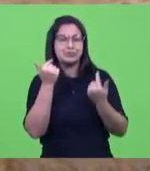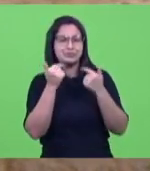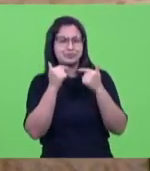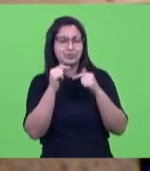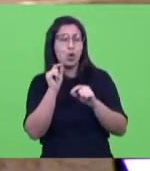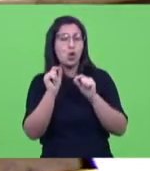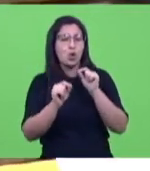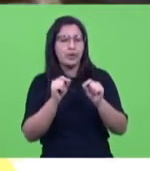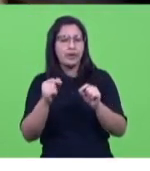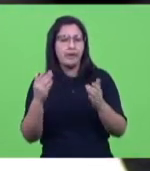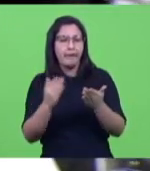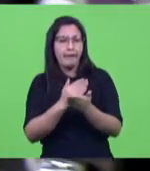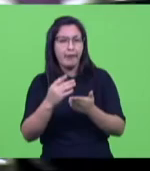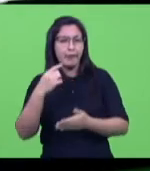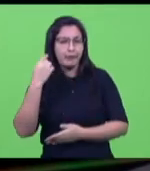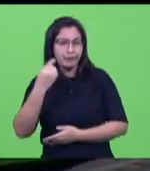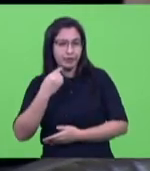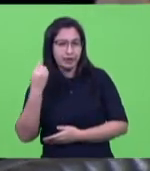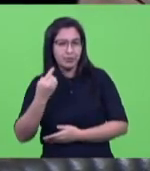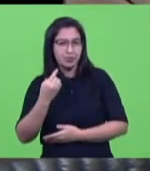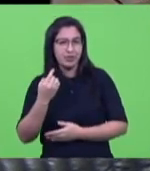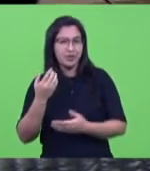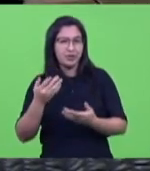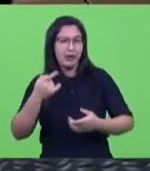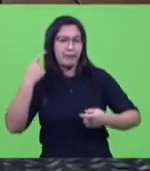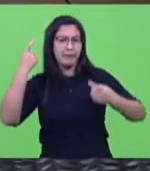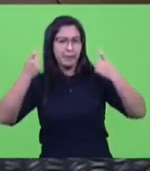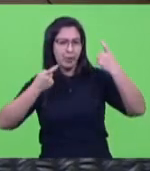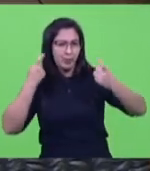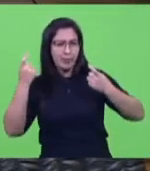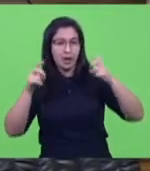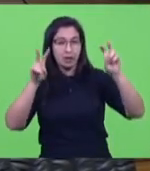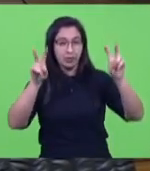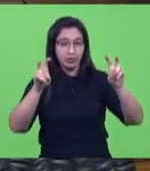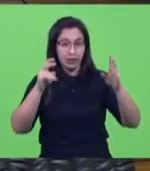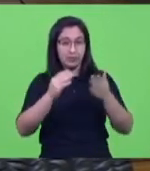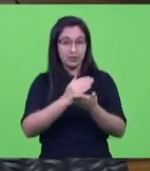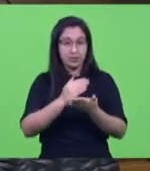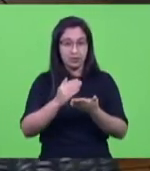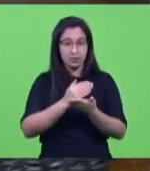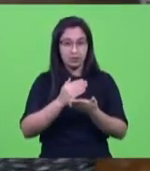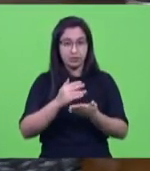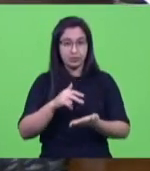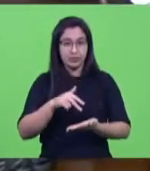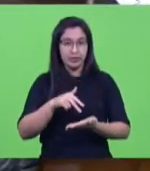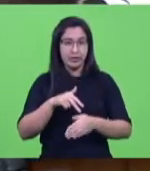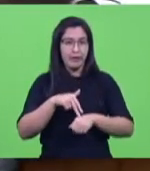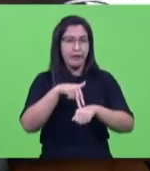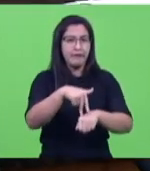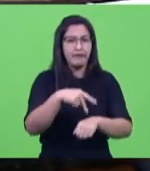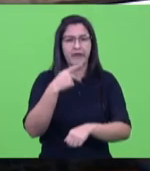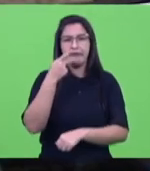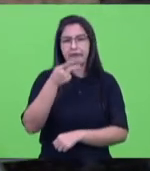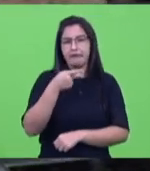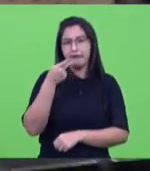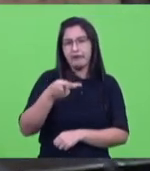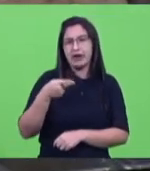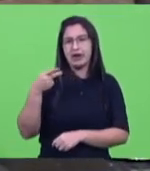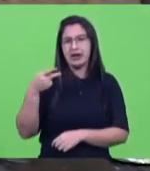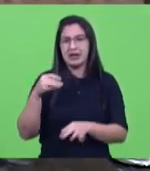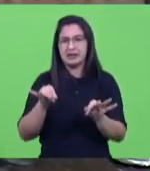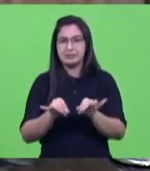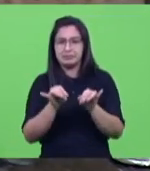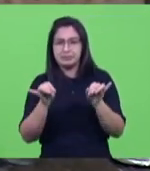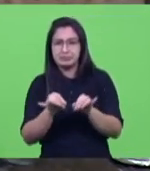os deputados se mostram preocupados com certas coisas, aí vem aqui, fala uma montoeira de bobagem, né,